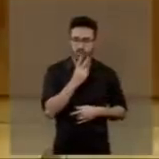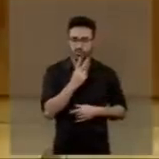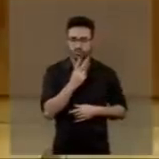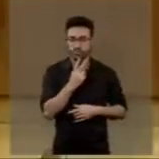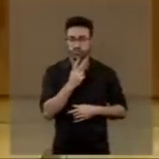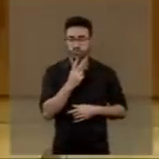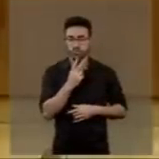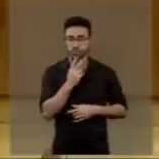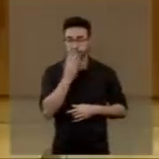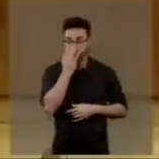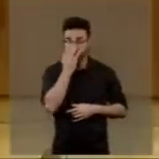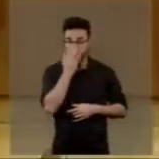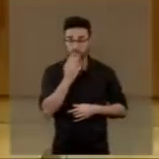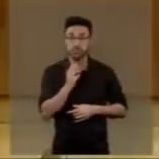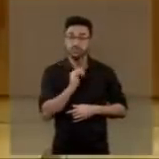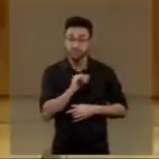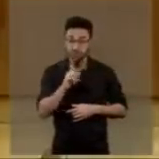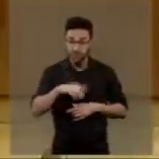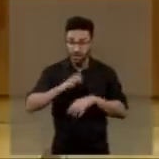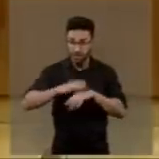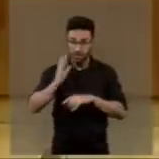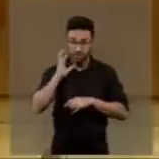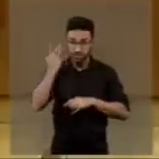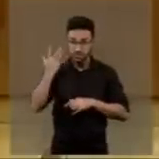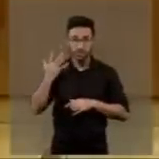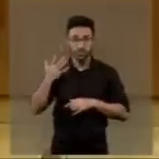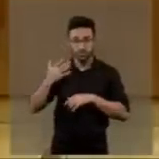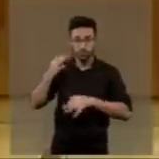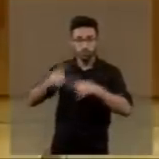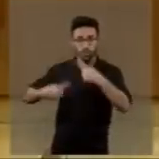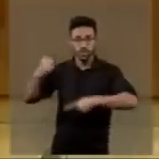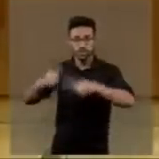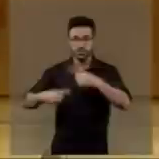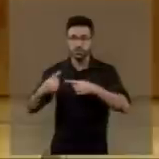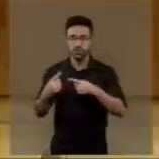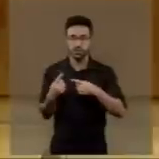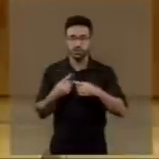isso constituiria sanção política, o que é vedado